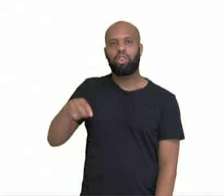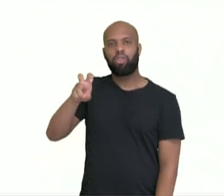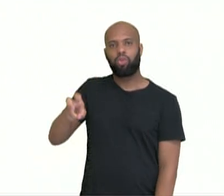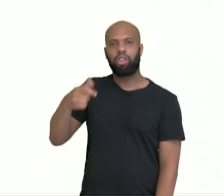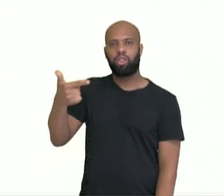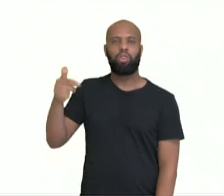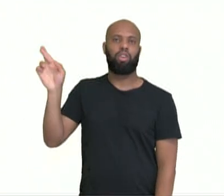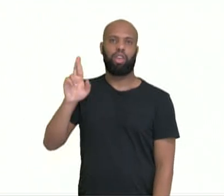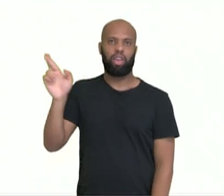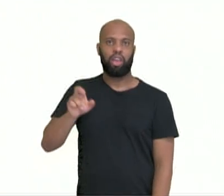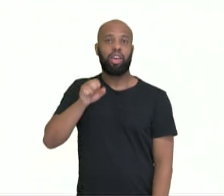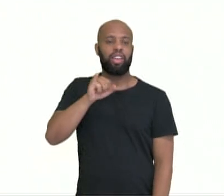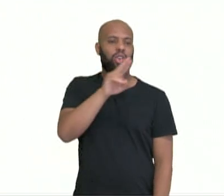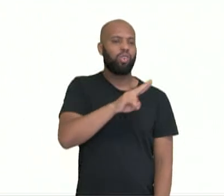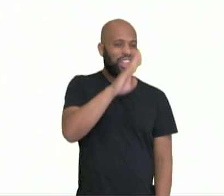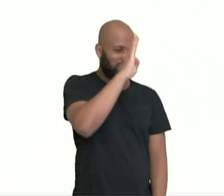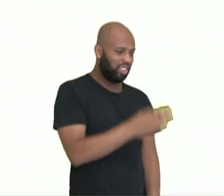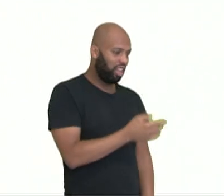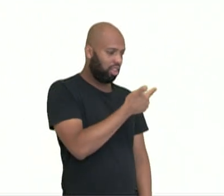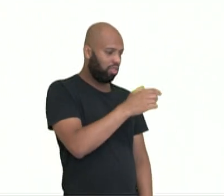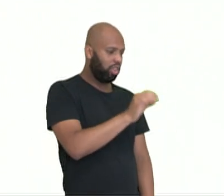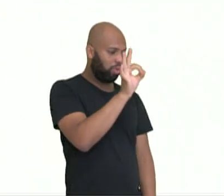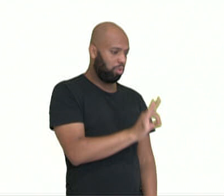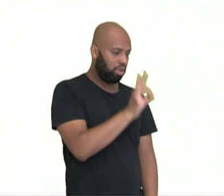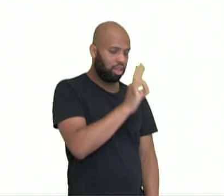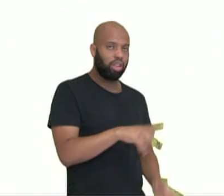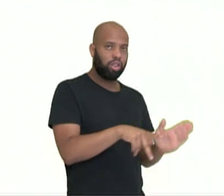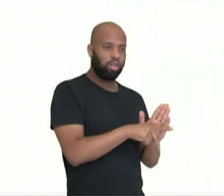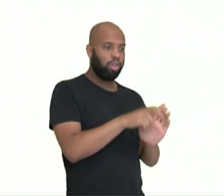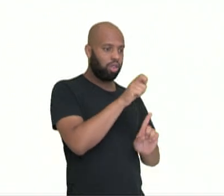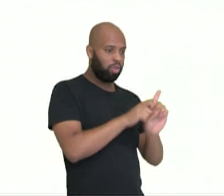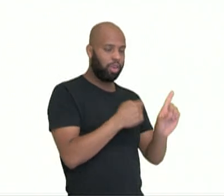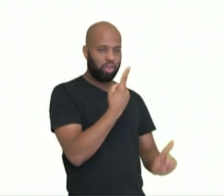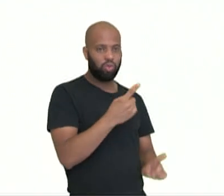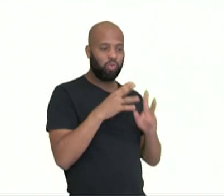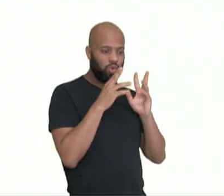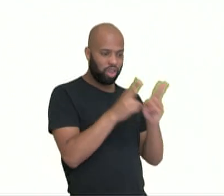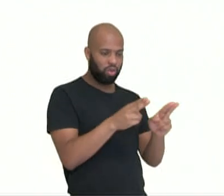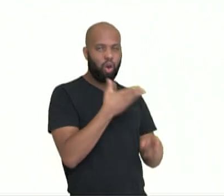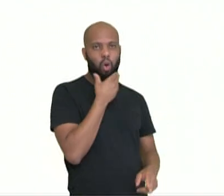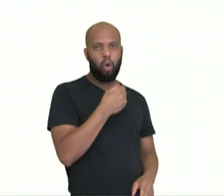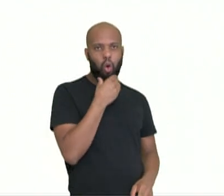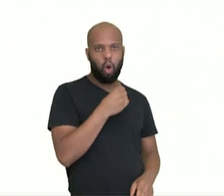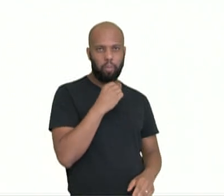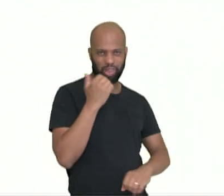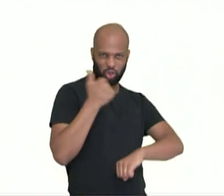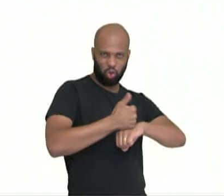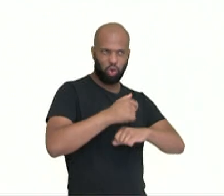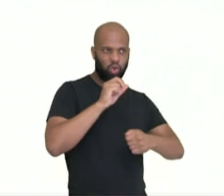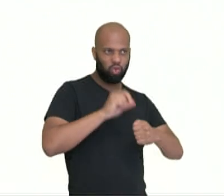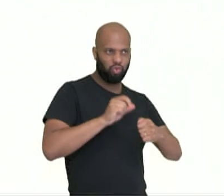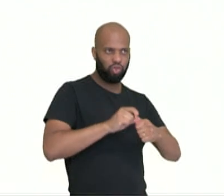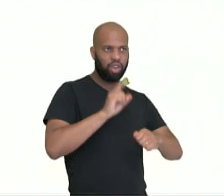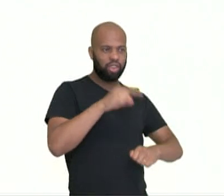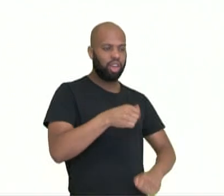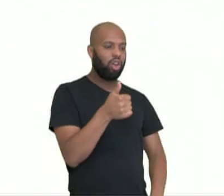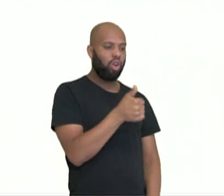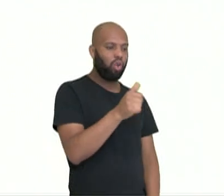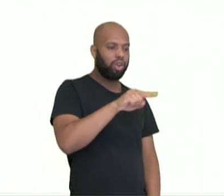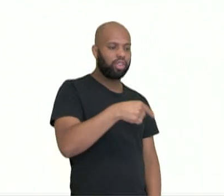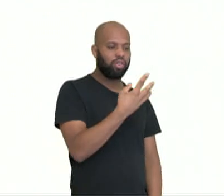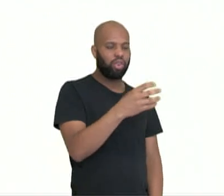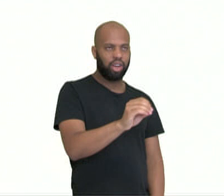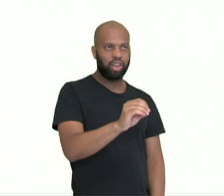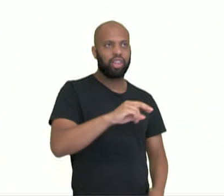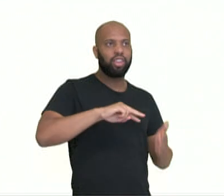tivéssemos aplicado 20% sobre o valor das vendas do mês 1, como fez Carlos, o valor seria de R$ 11,40.